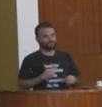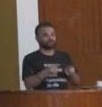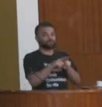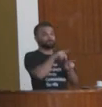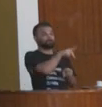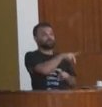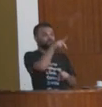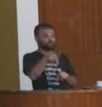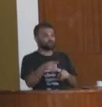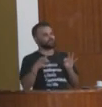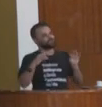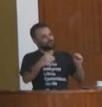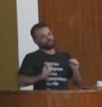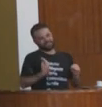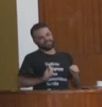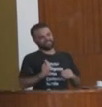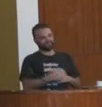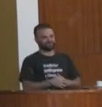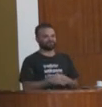professores e a todos os presentes.